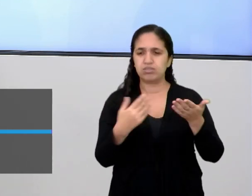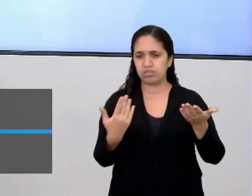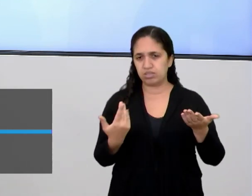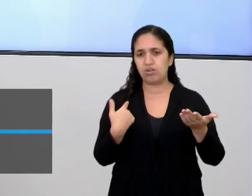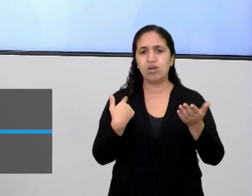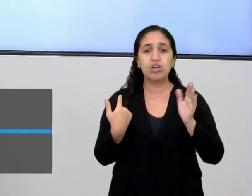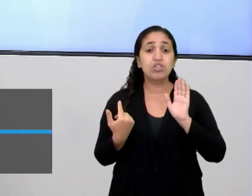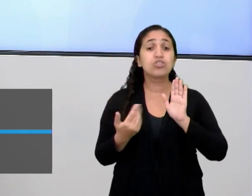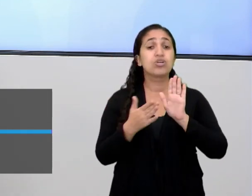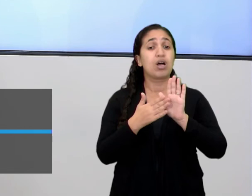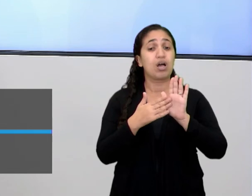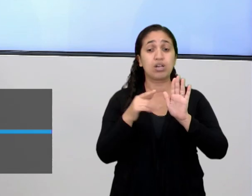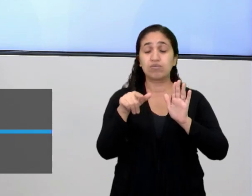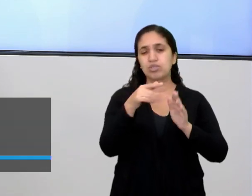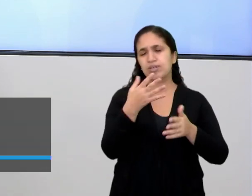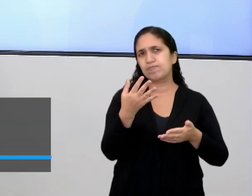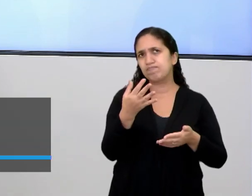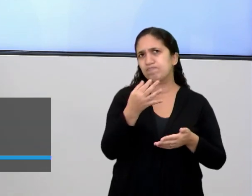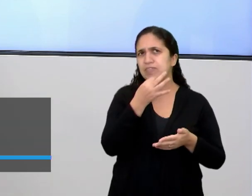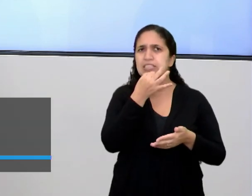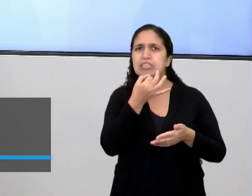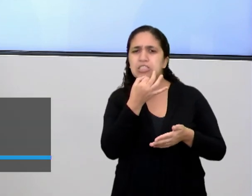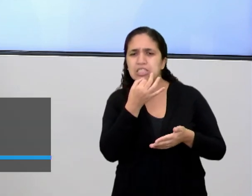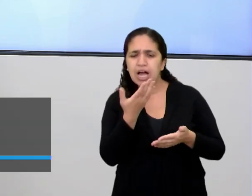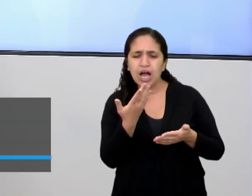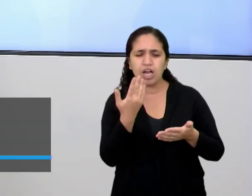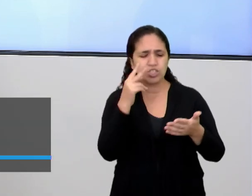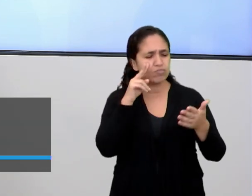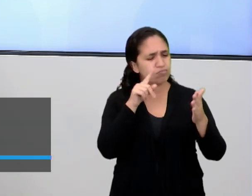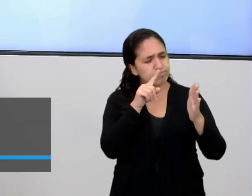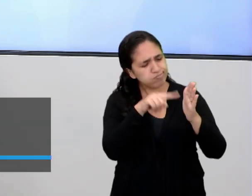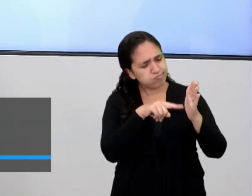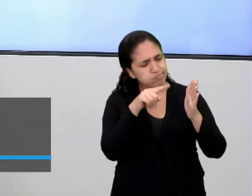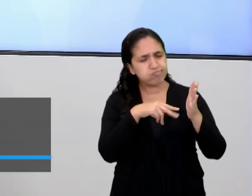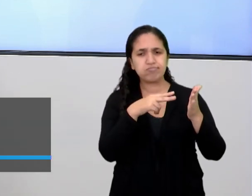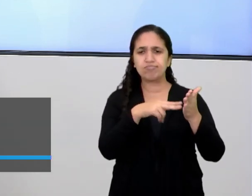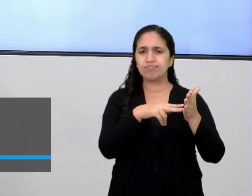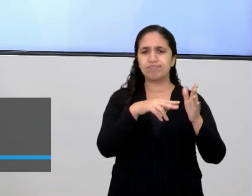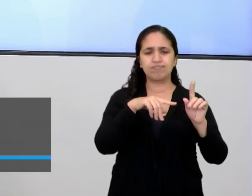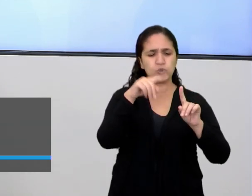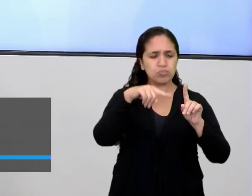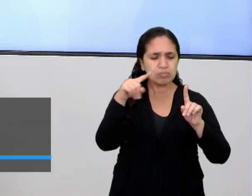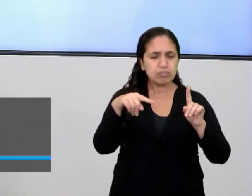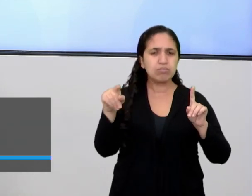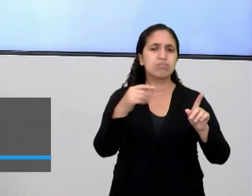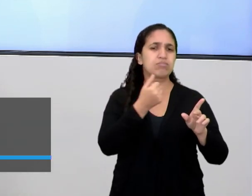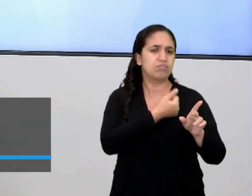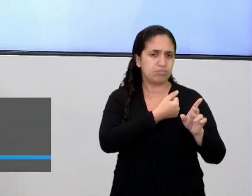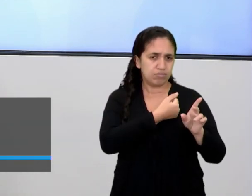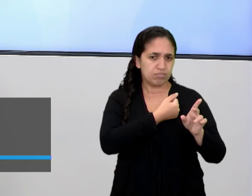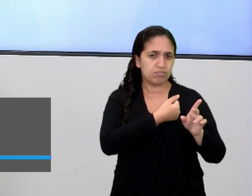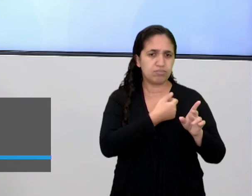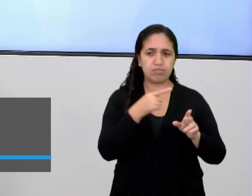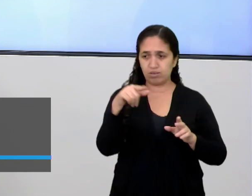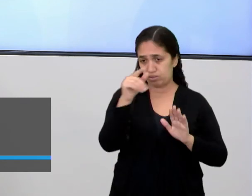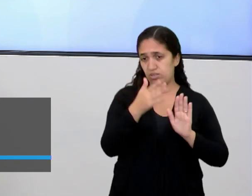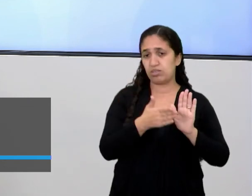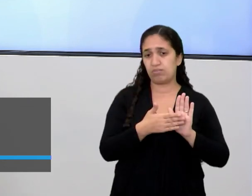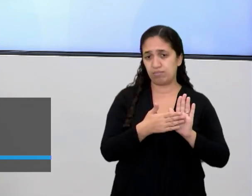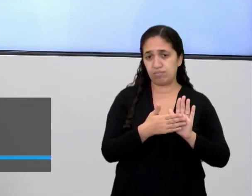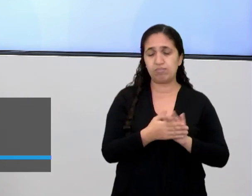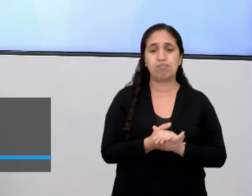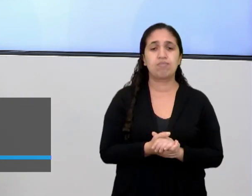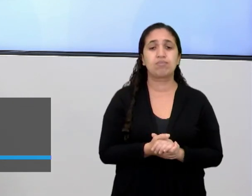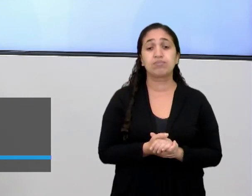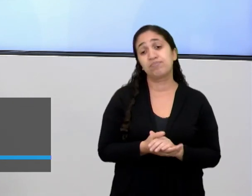A criticidade da análise numérica, da análise estatística que a gente propõe aí para vocês nessas aulas, tá ok?